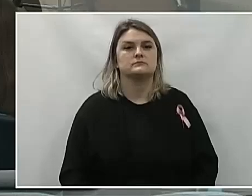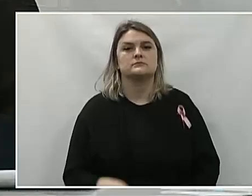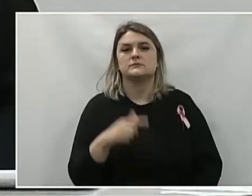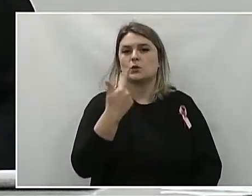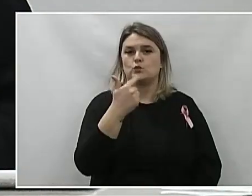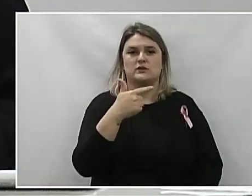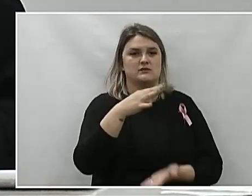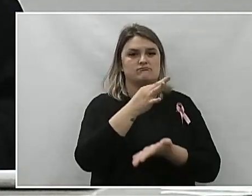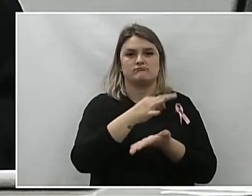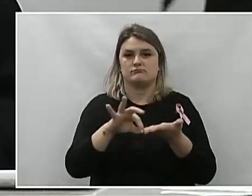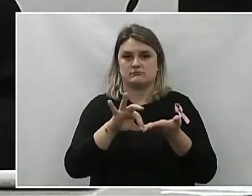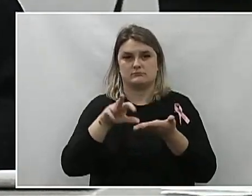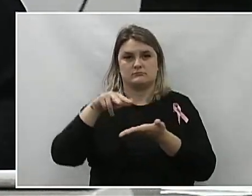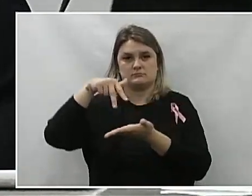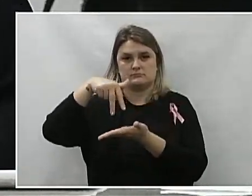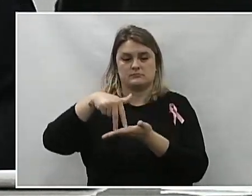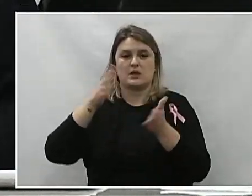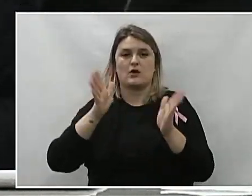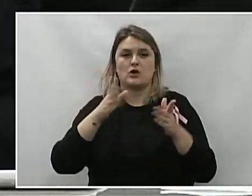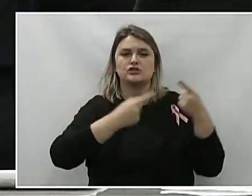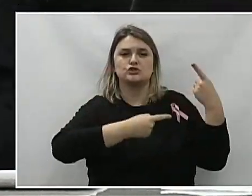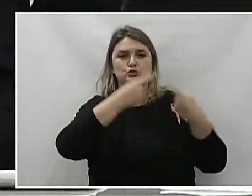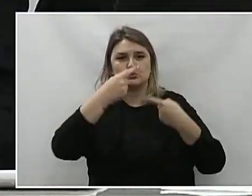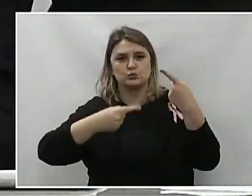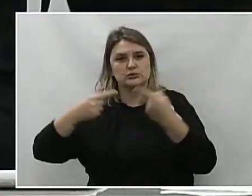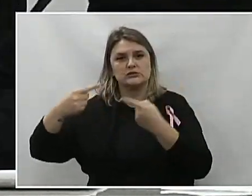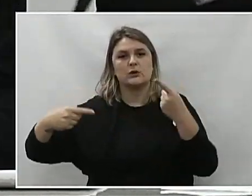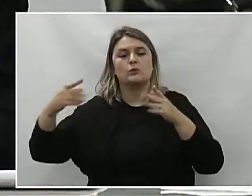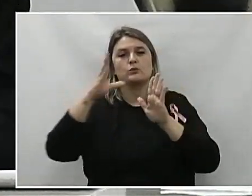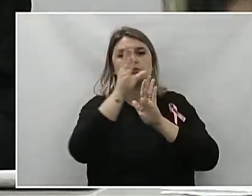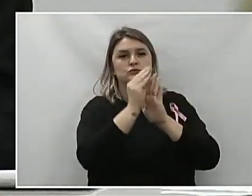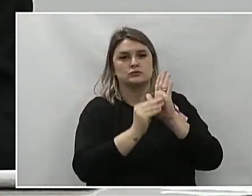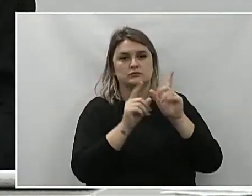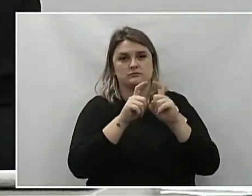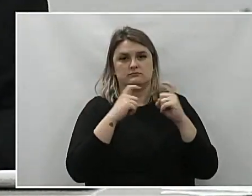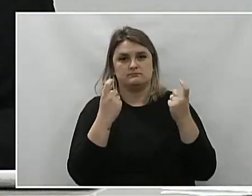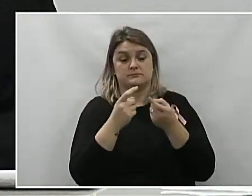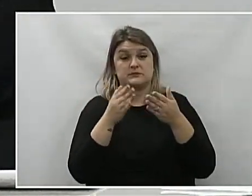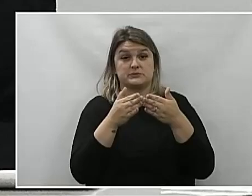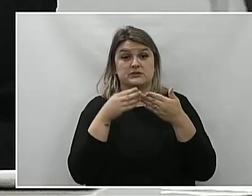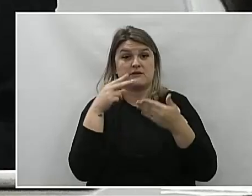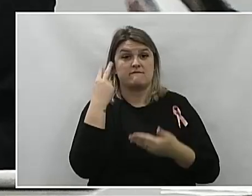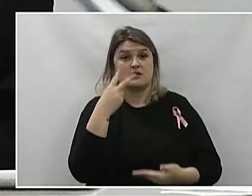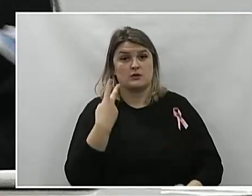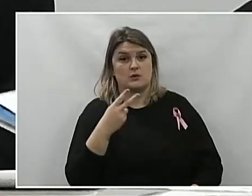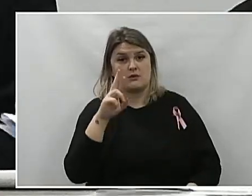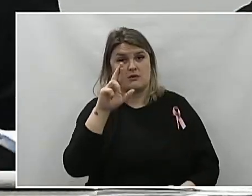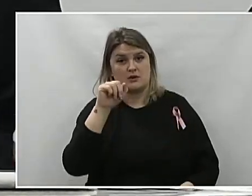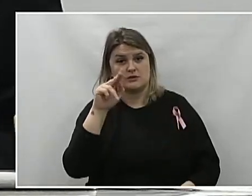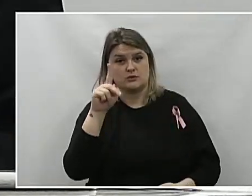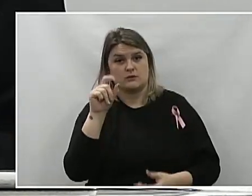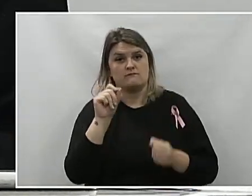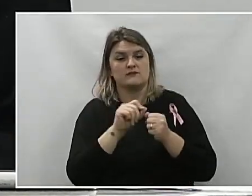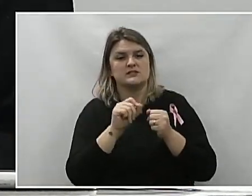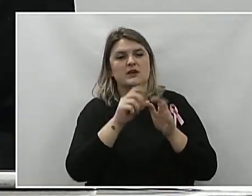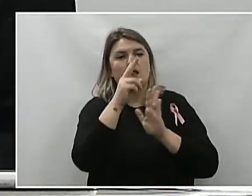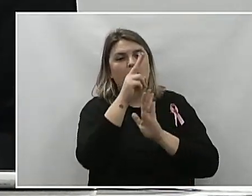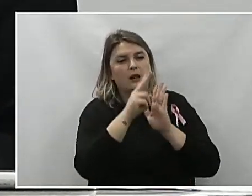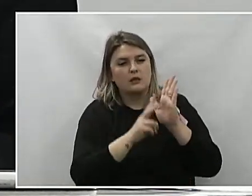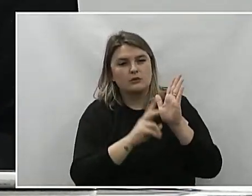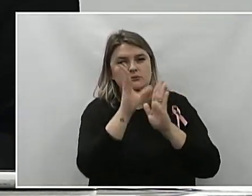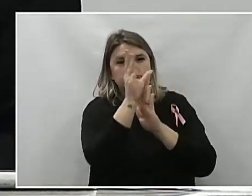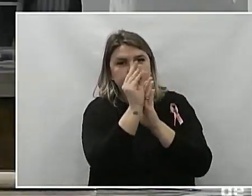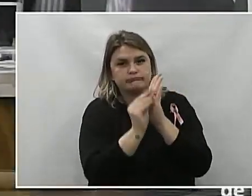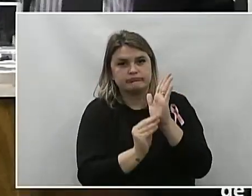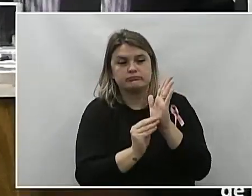não havendo mais inscrição para Tribuna passamos de imediato a ordem do dia solicito ao Vereador Valdir rádio para que faça a leitura